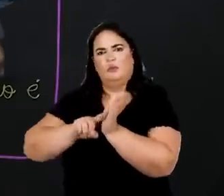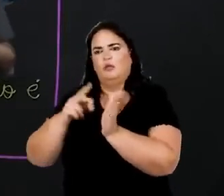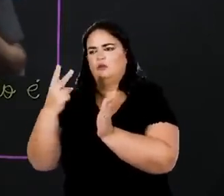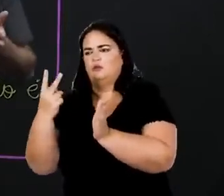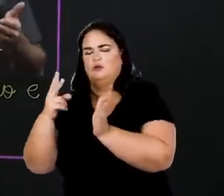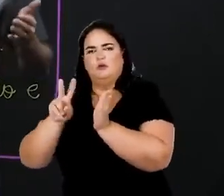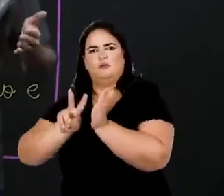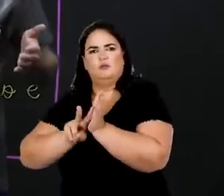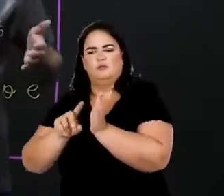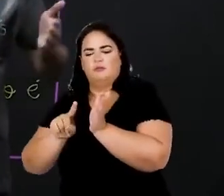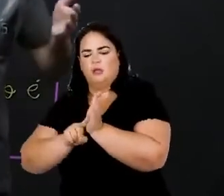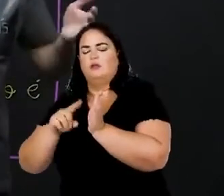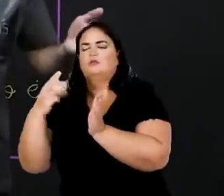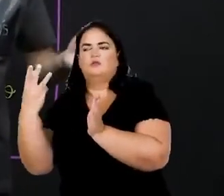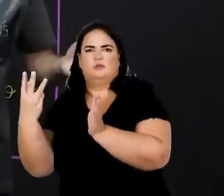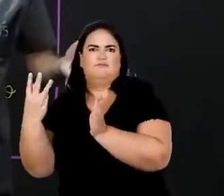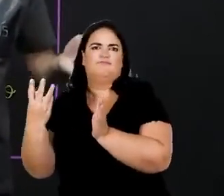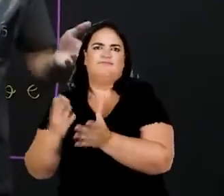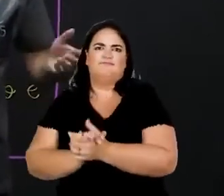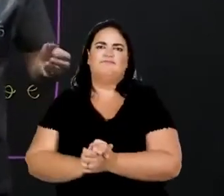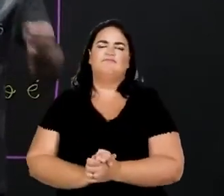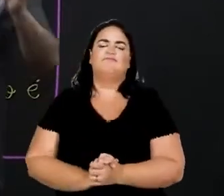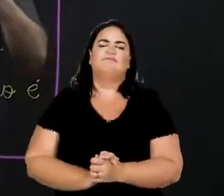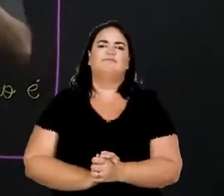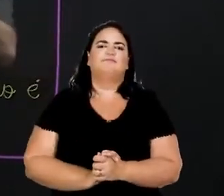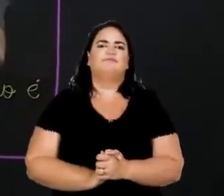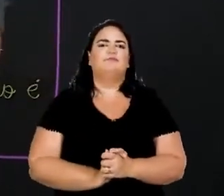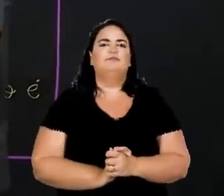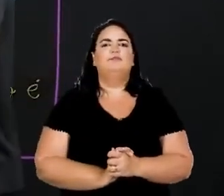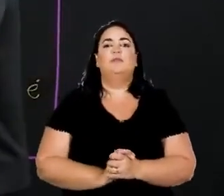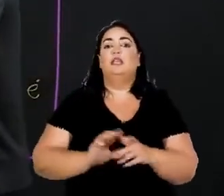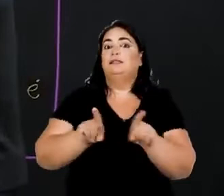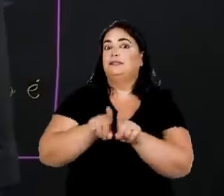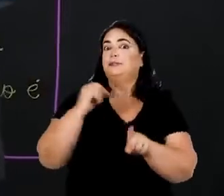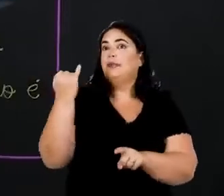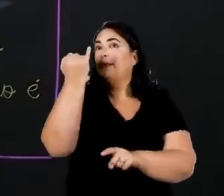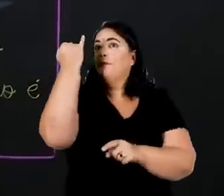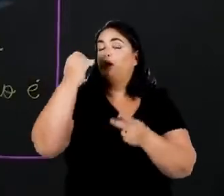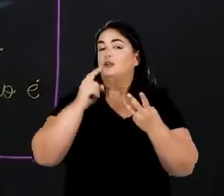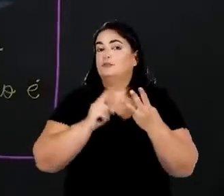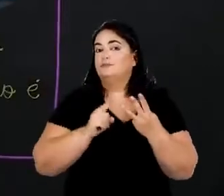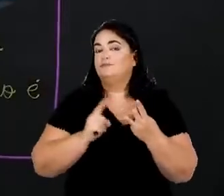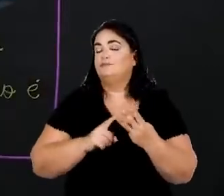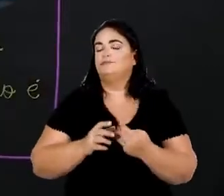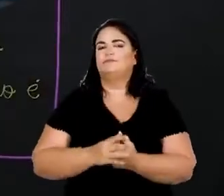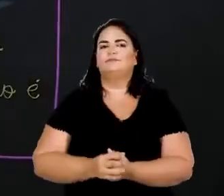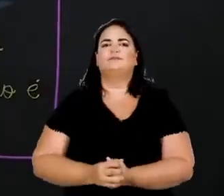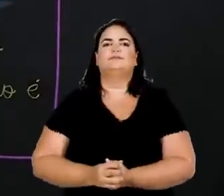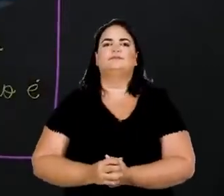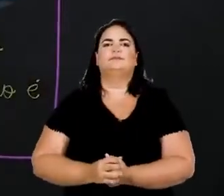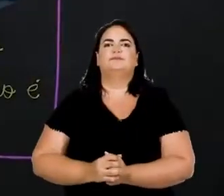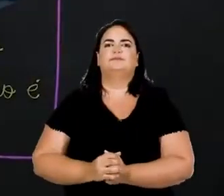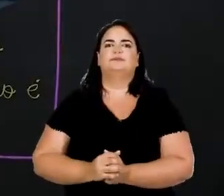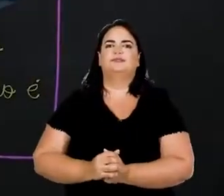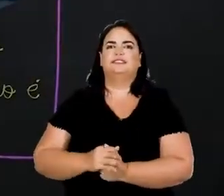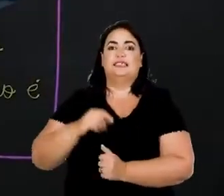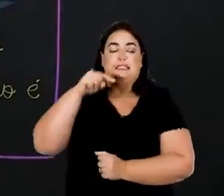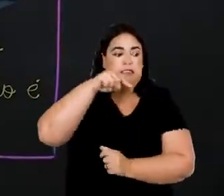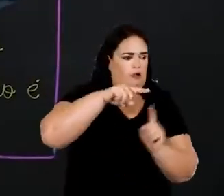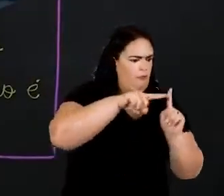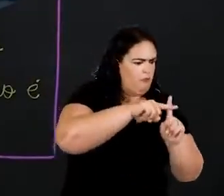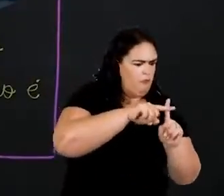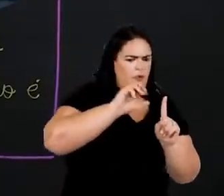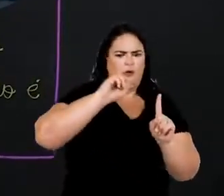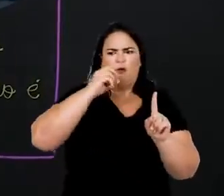do sinal de números negativos tá outra coisa importante também aqui esse sinal esses